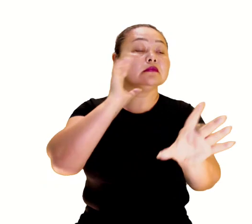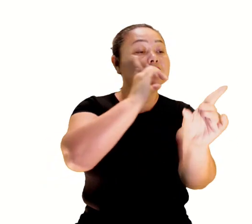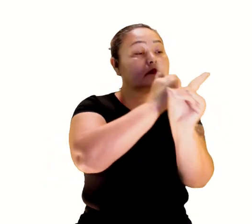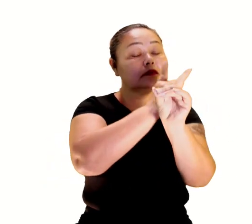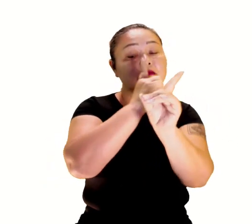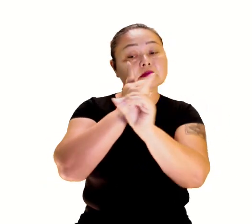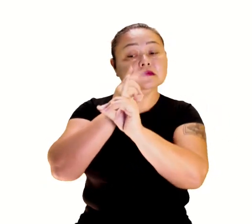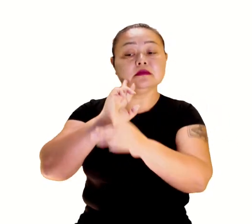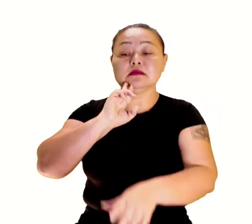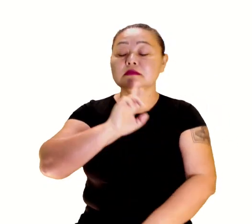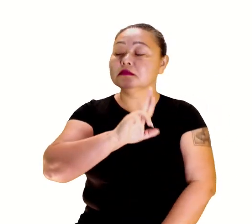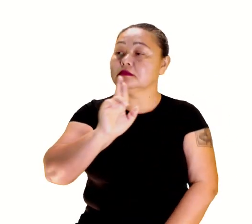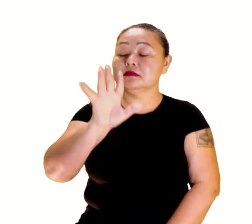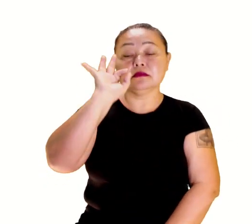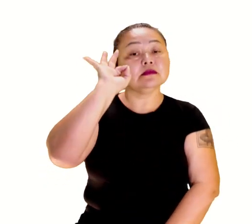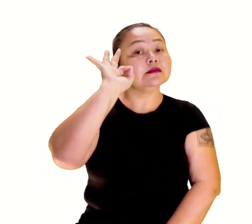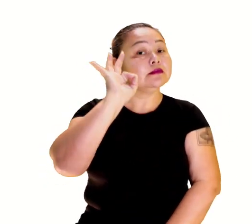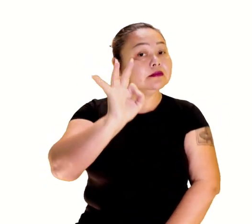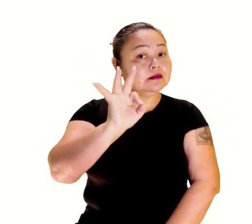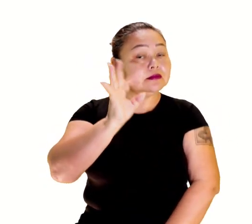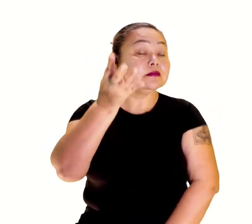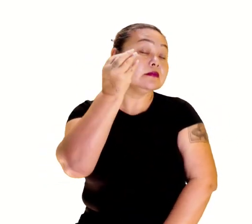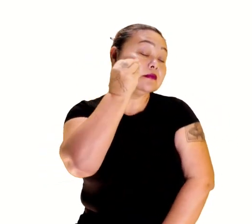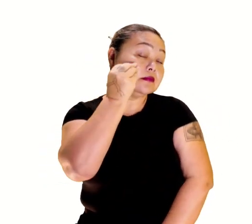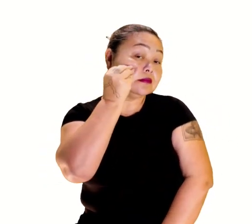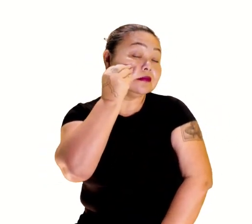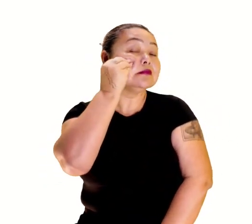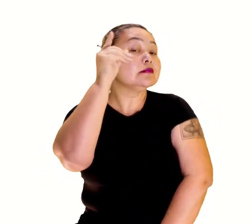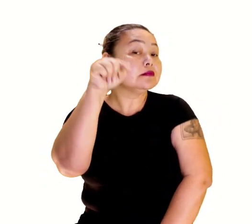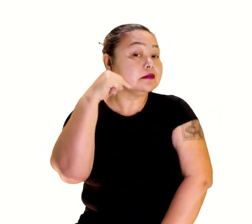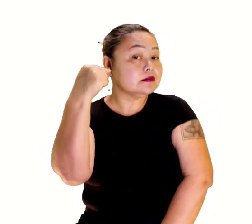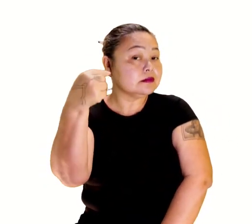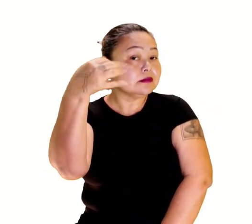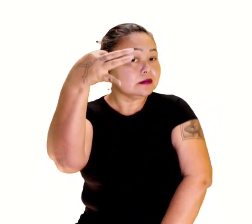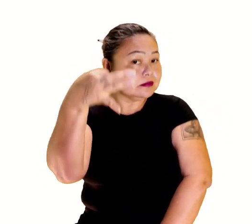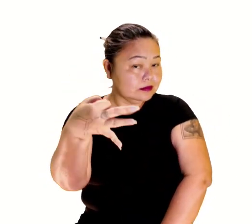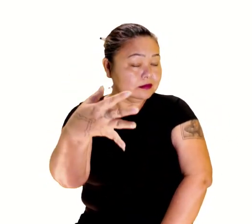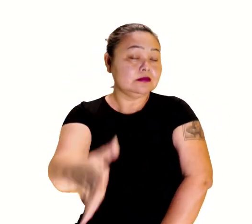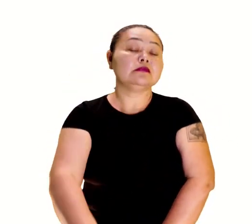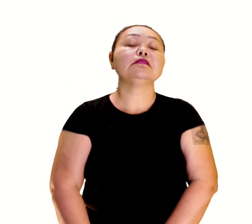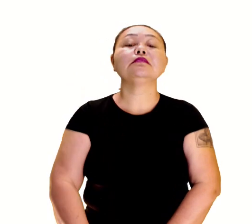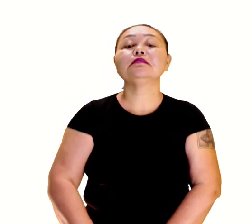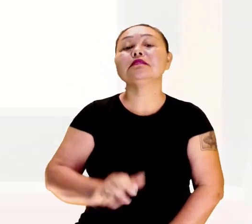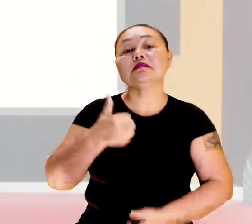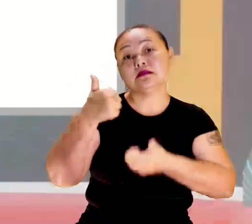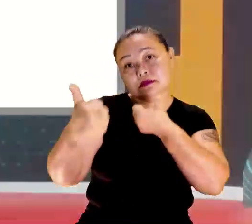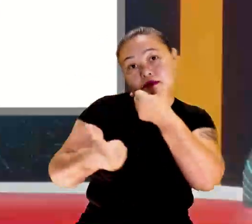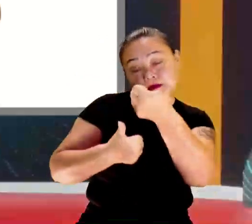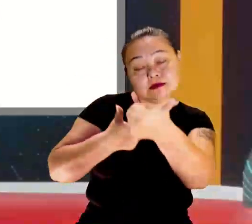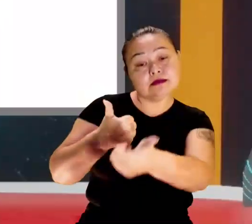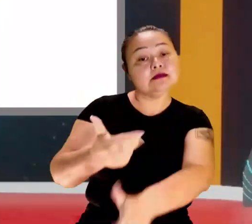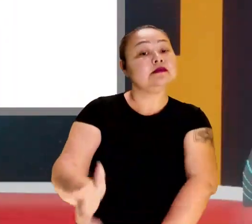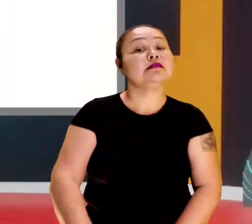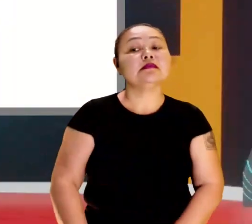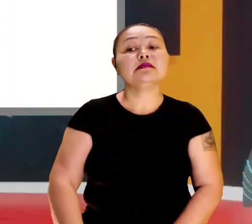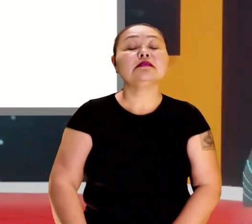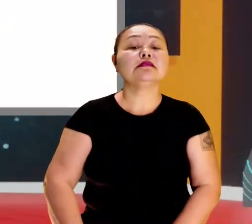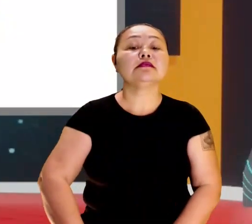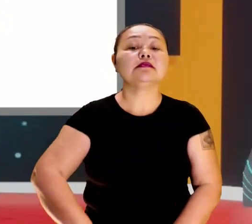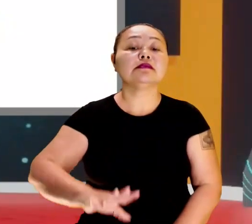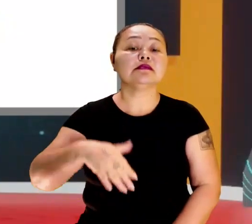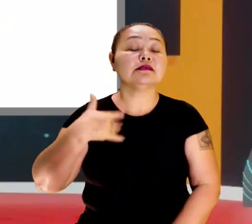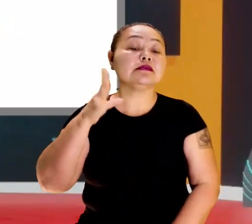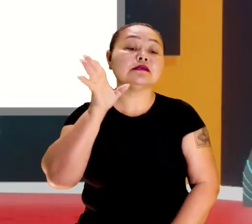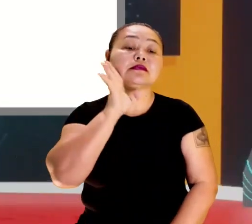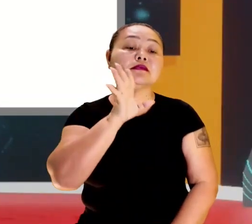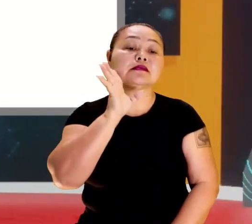as respostas corretas, né? E verificar que a gente fez de maneira certa. Beleza? Beleza. E olha só, que